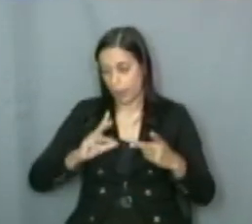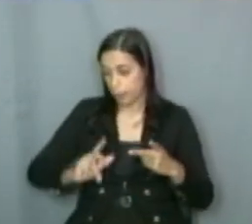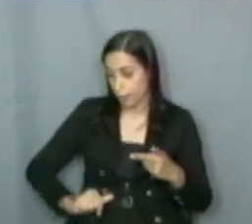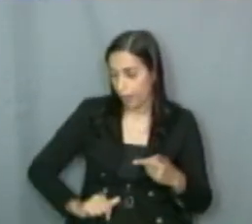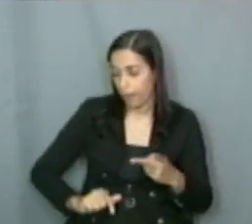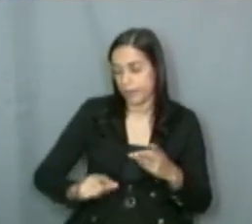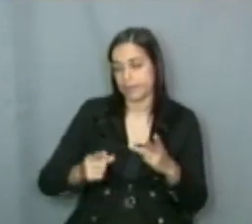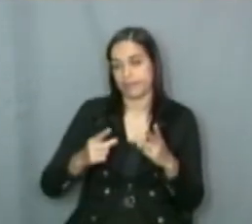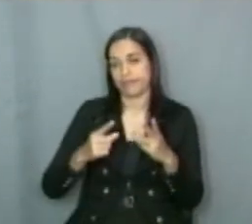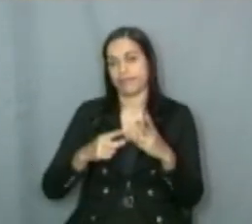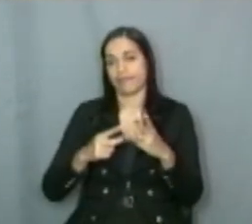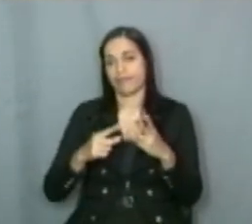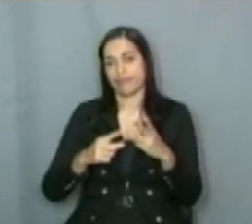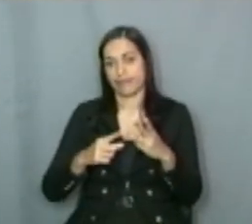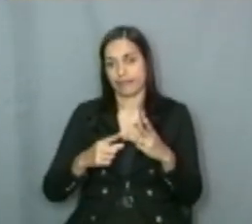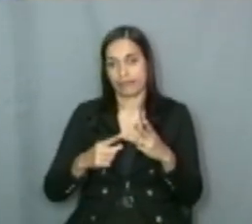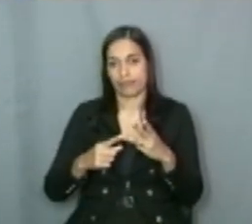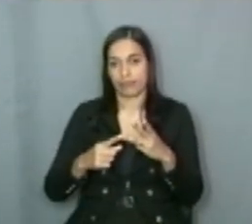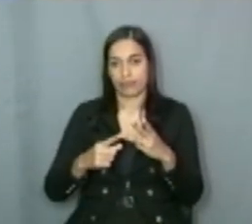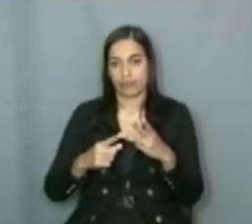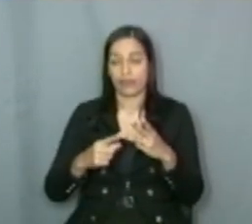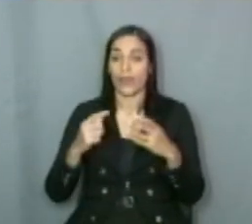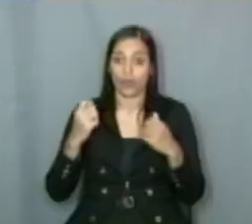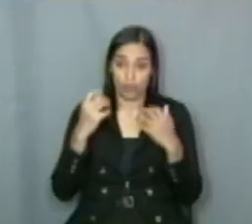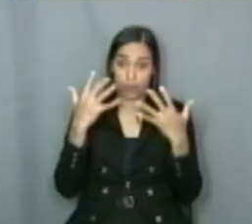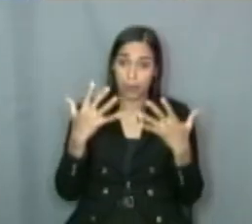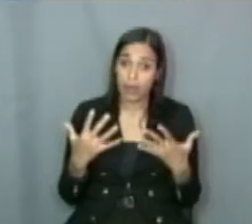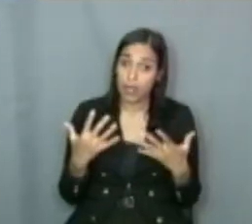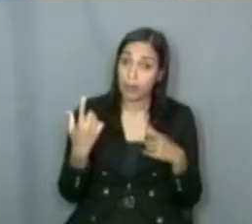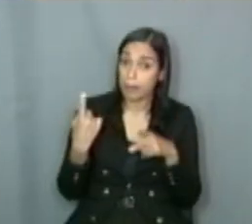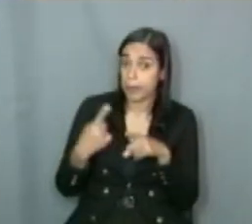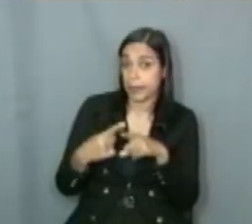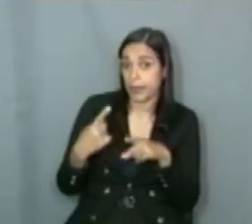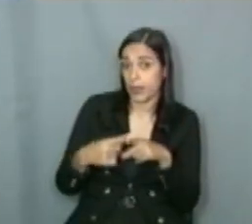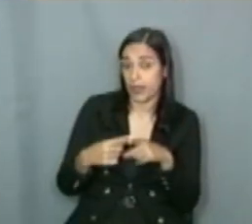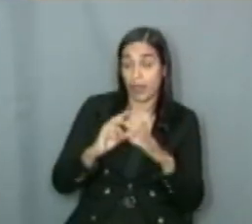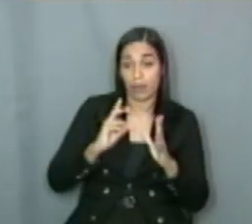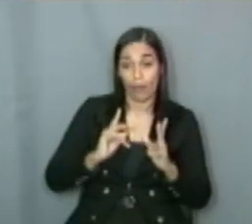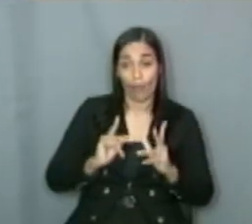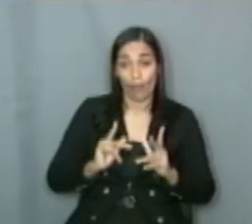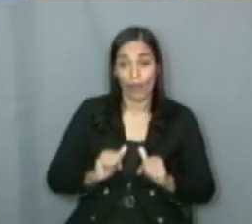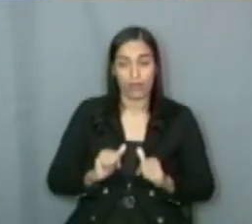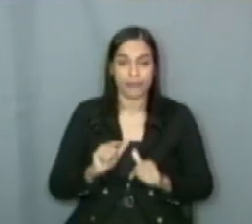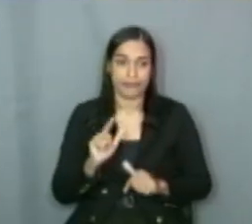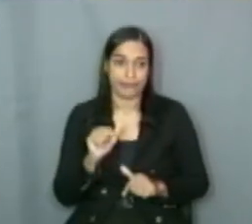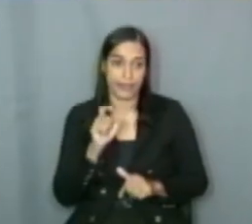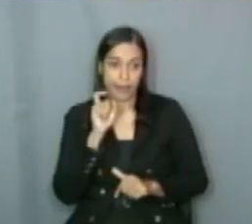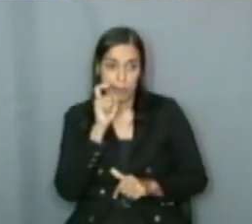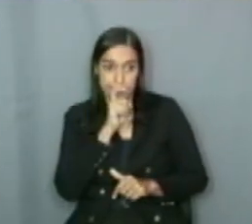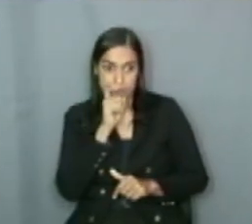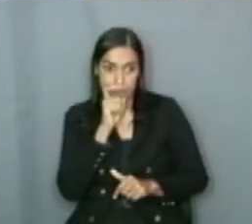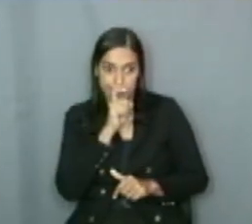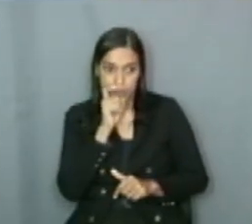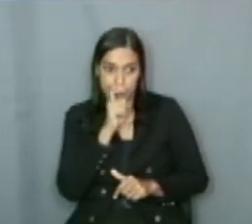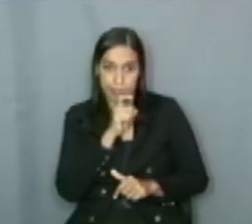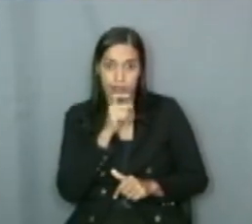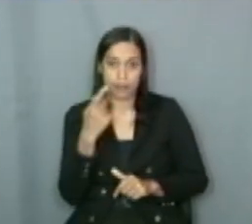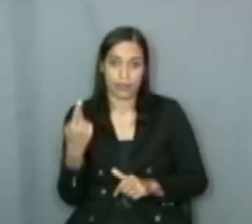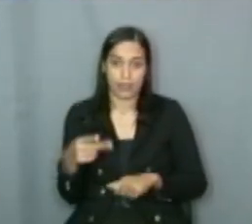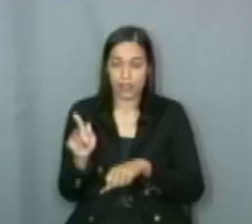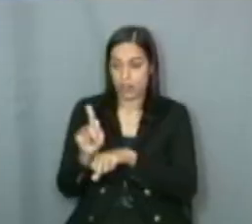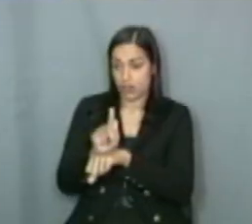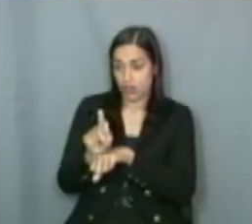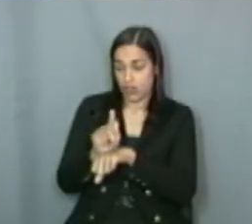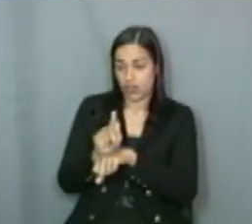canal, dragar canal, eu nem falo, porque foi uma das maiores mentiras dessa gestão. Ah, vou dragar o